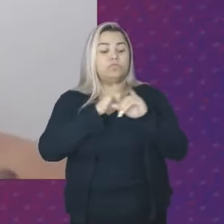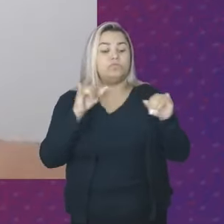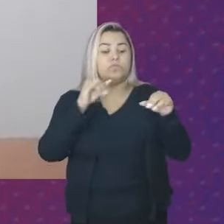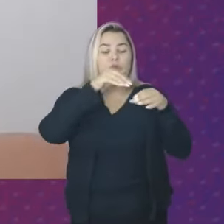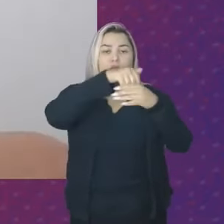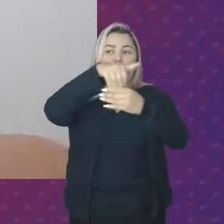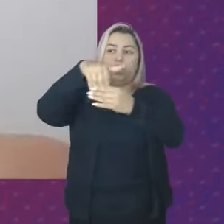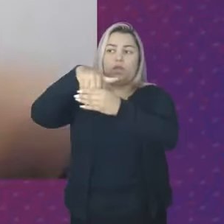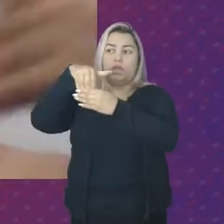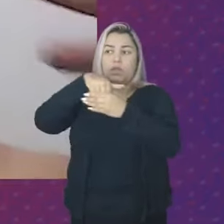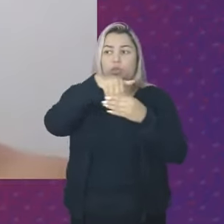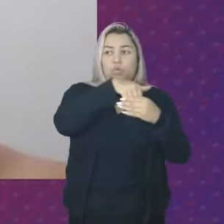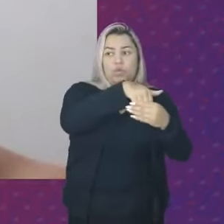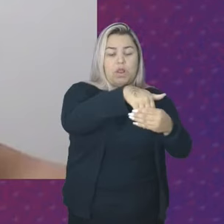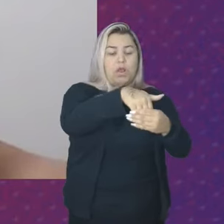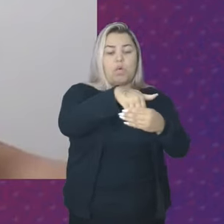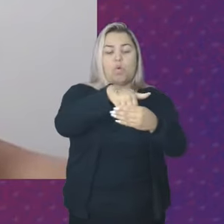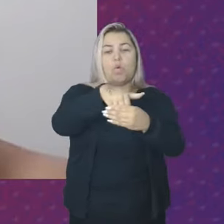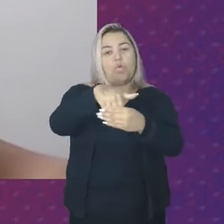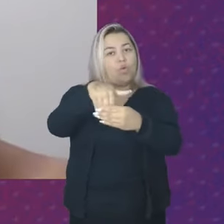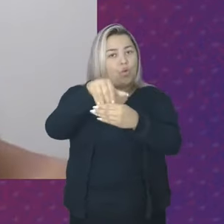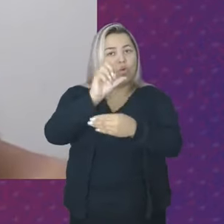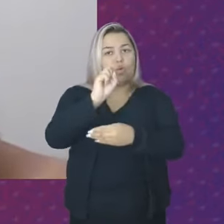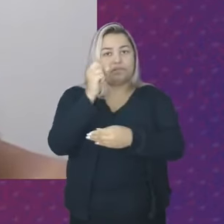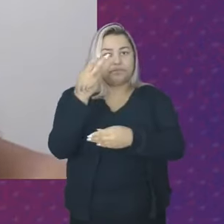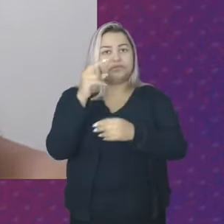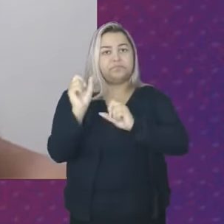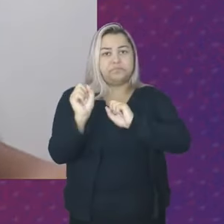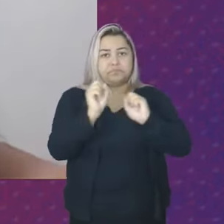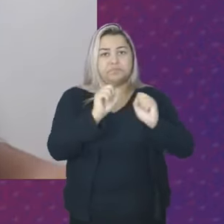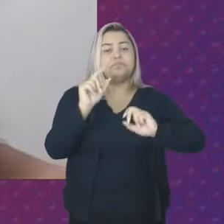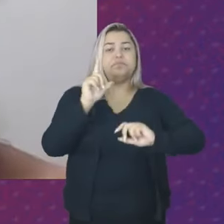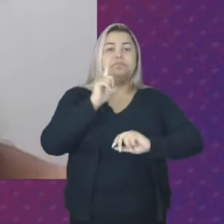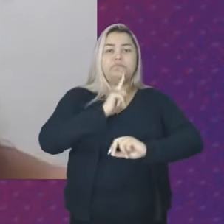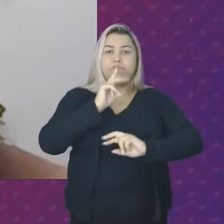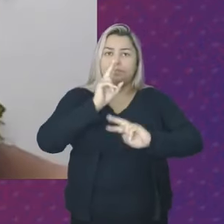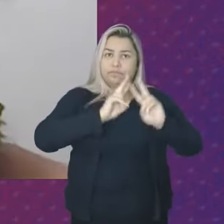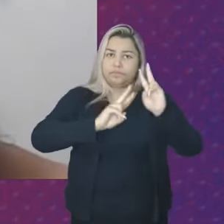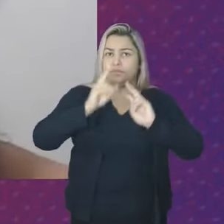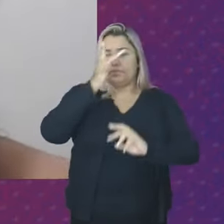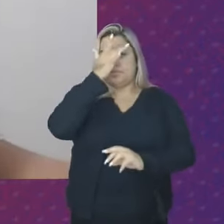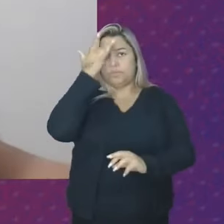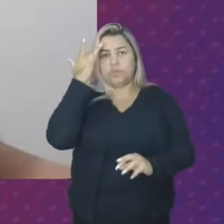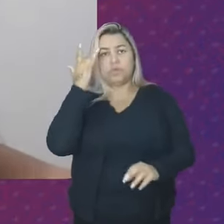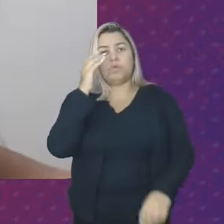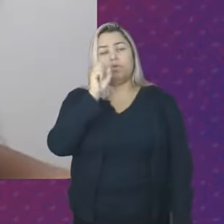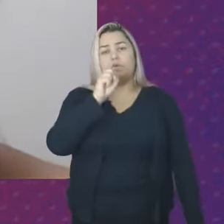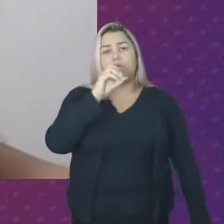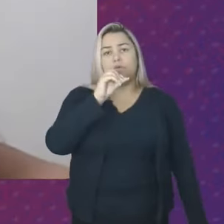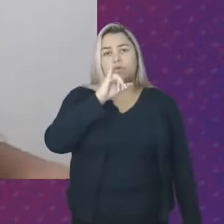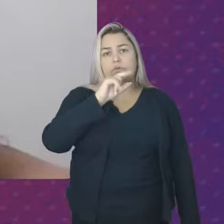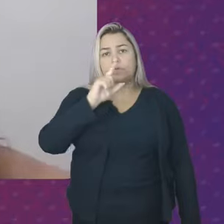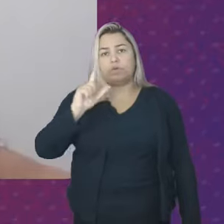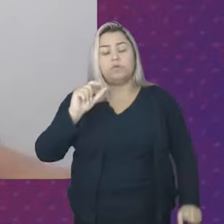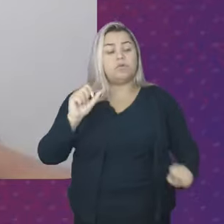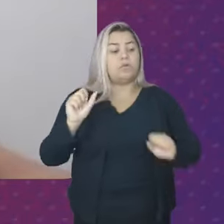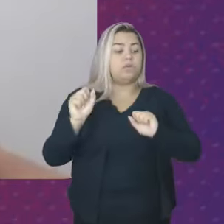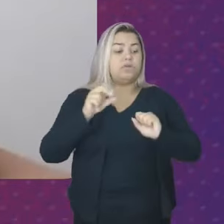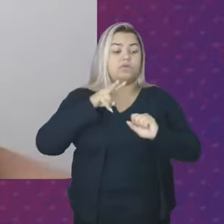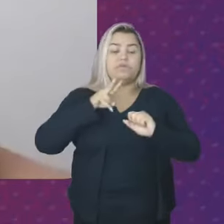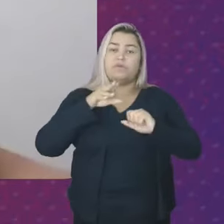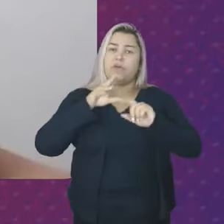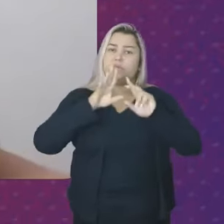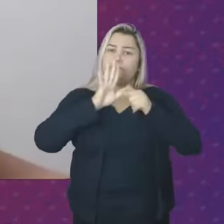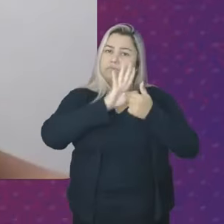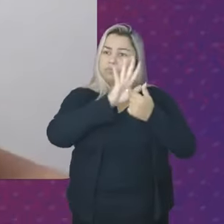eleitoral, ou você pode ter alguém ali apenas como social media que vai passar esse conteúdo